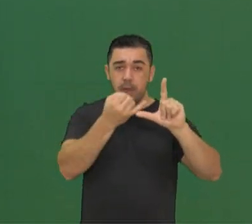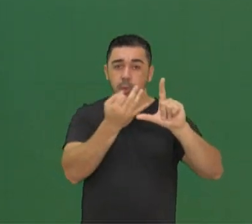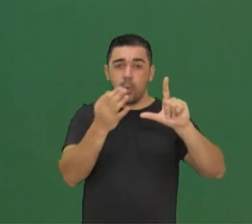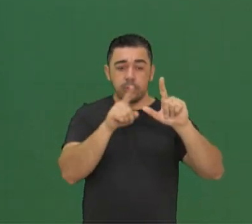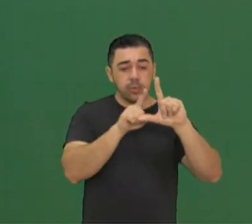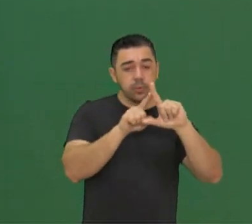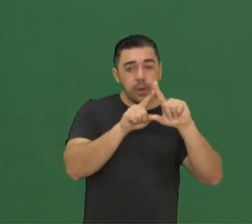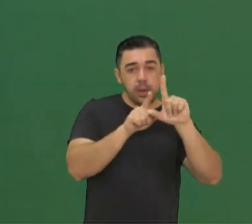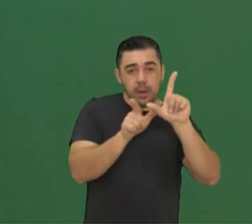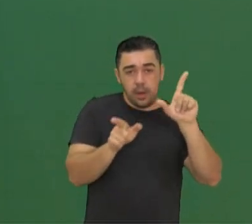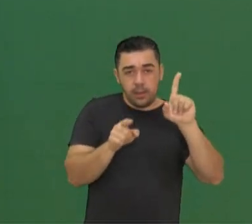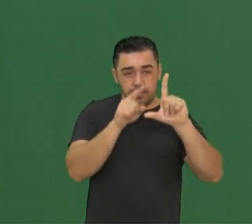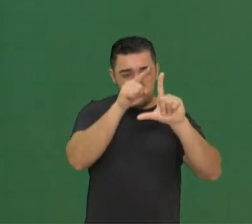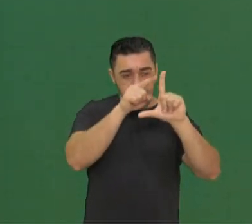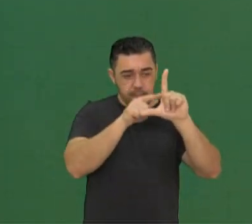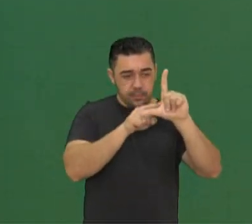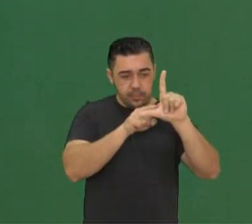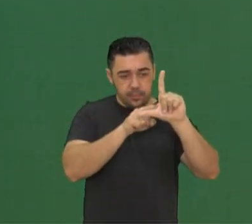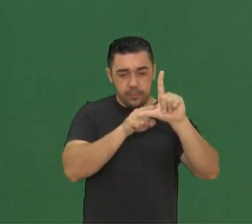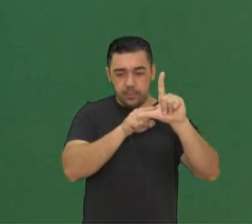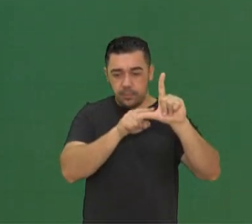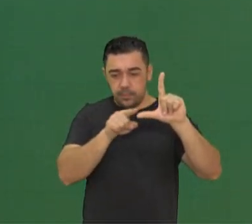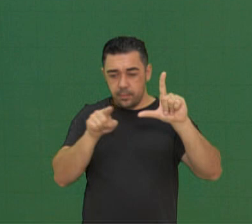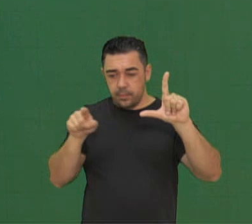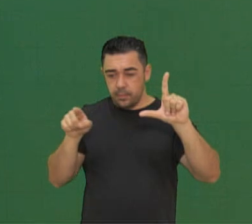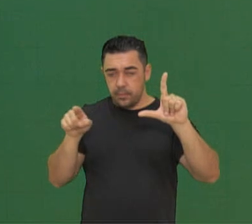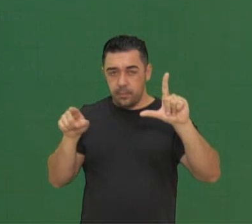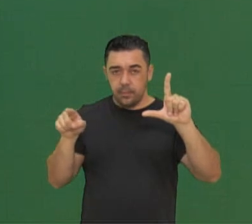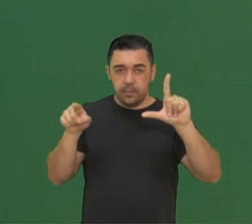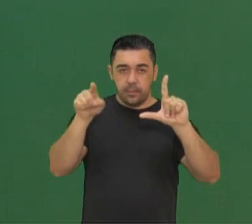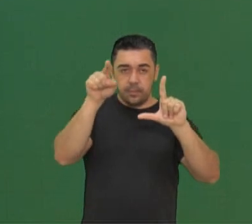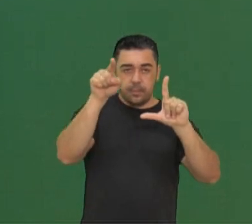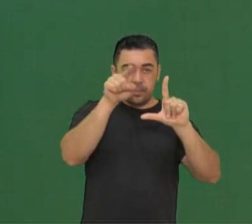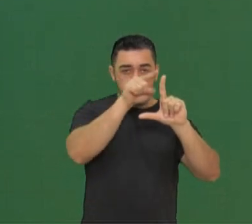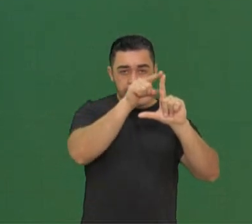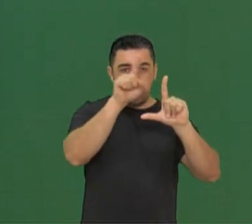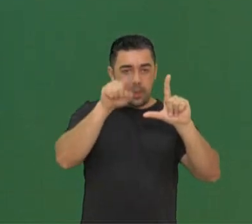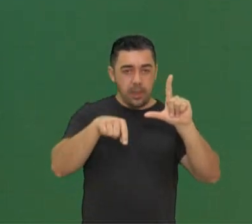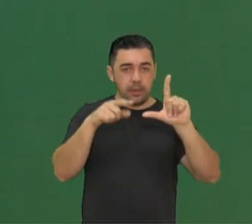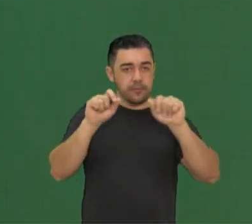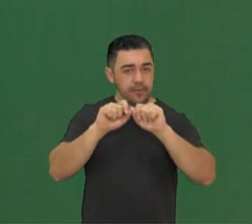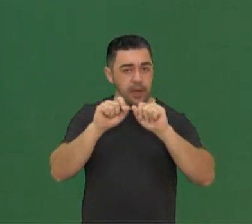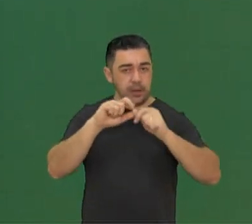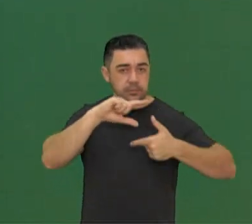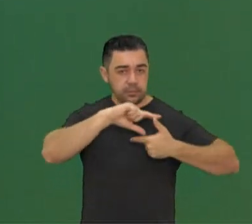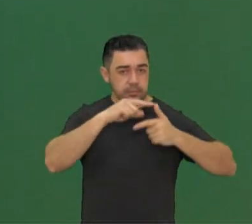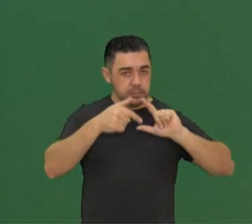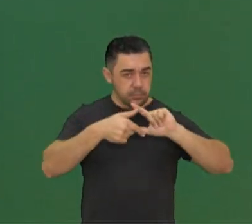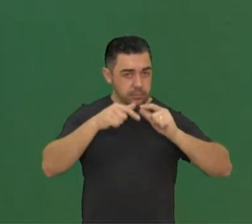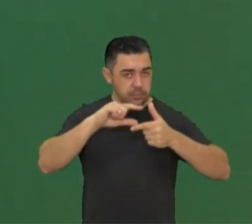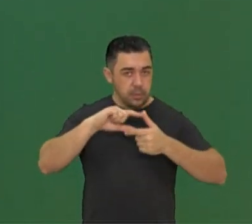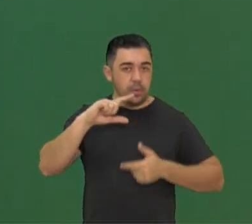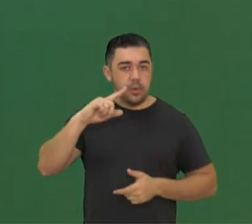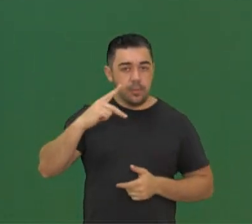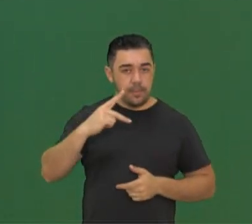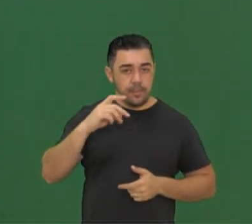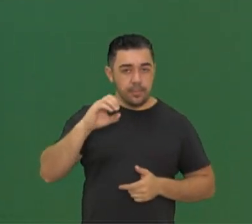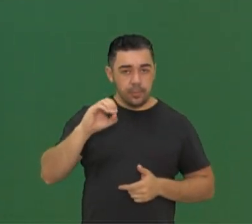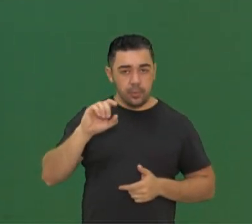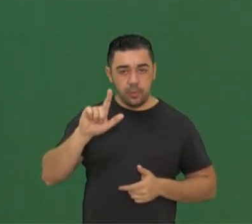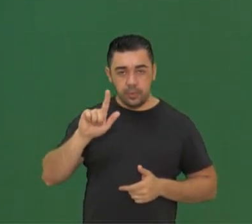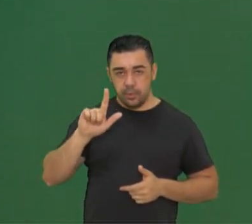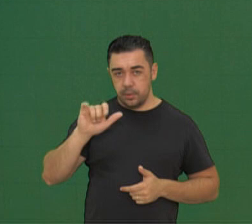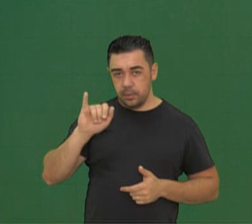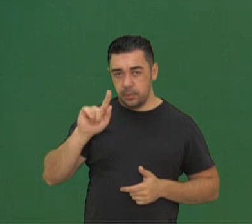abertura entre os segmentos de reta que formam o polígono. Então, se eu tenho 4 vértices no